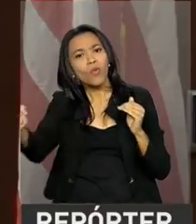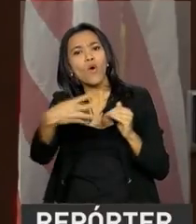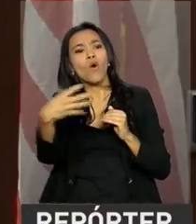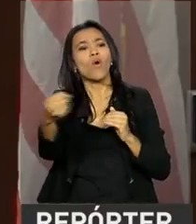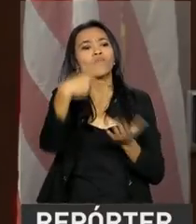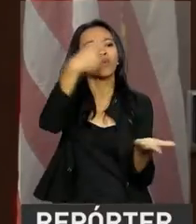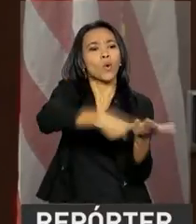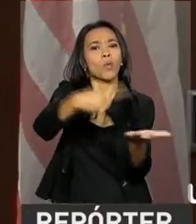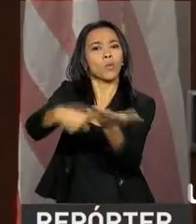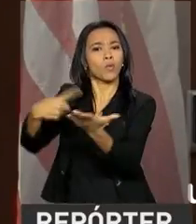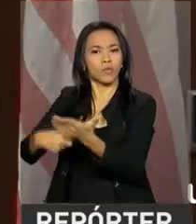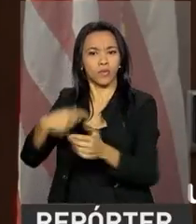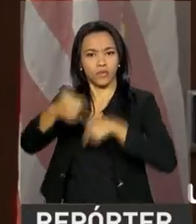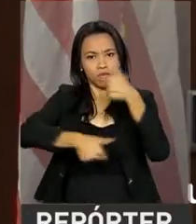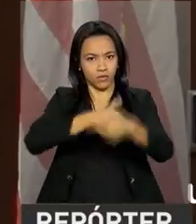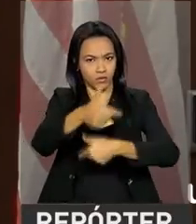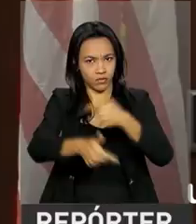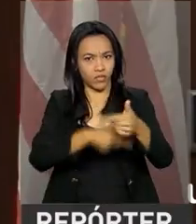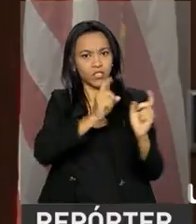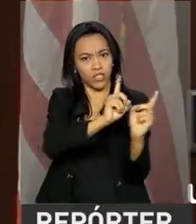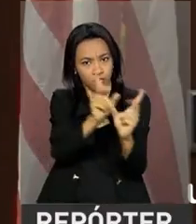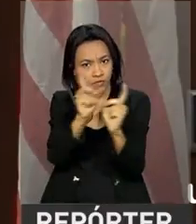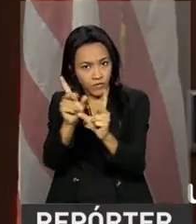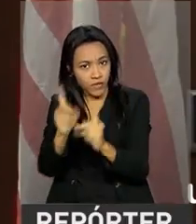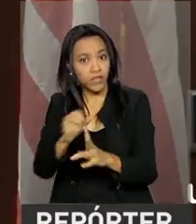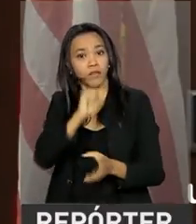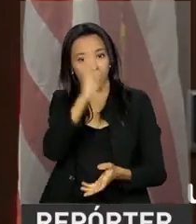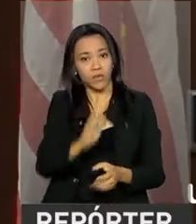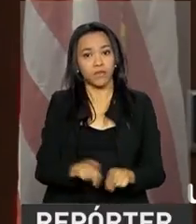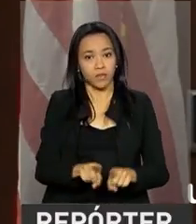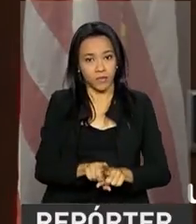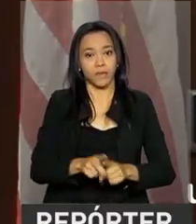como brasil eua atingiu o